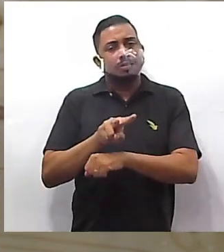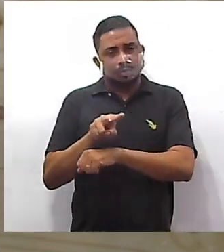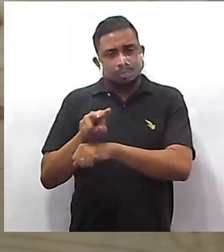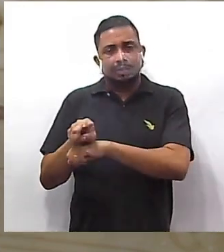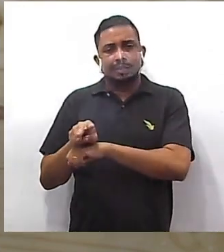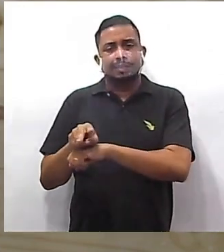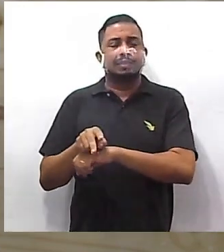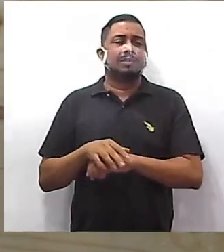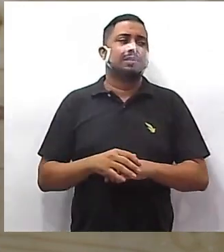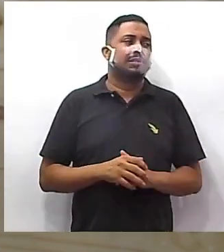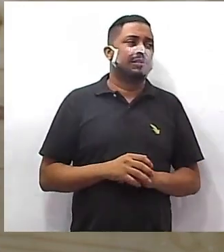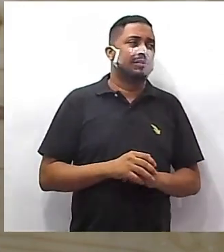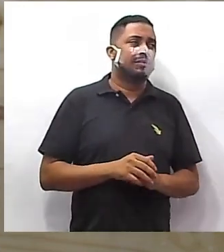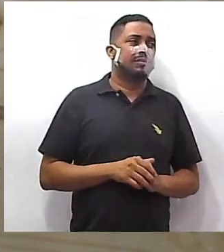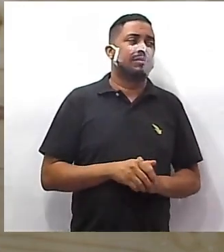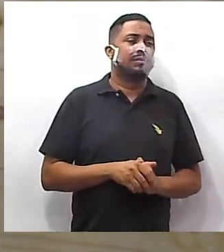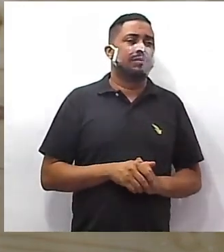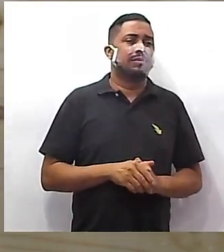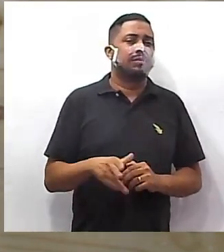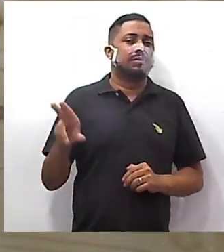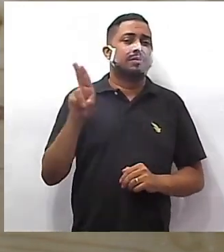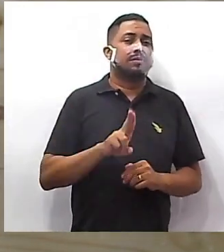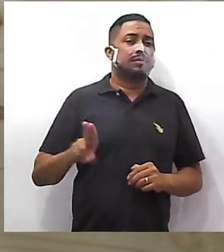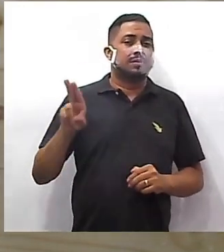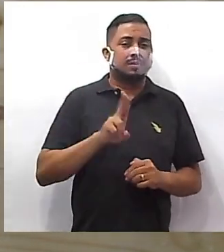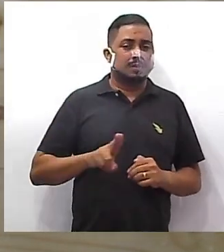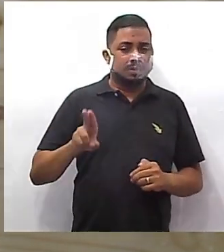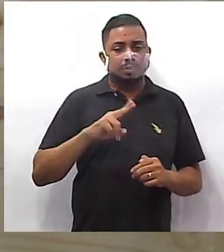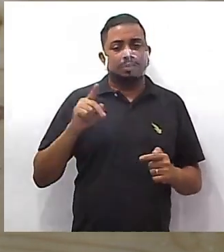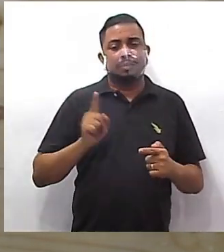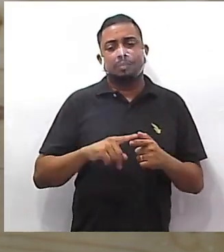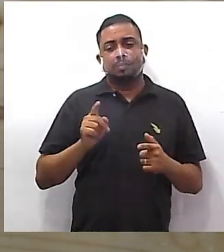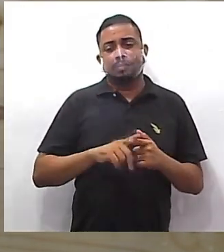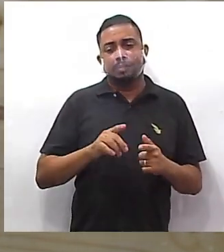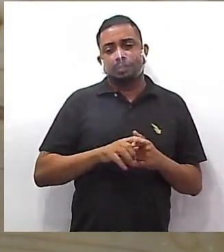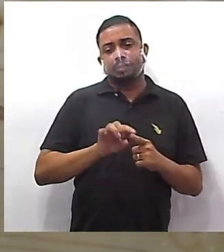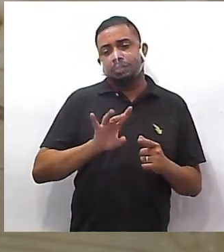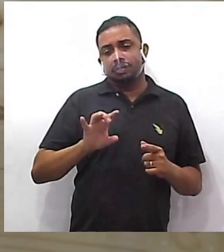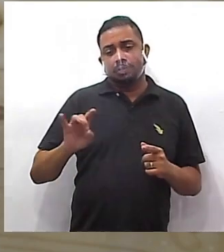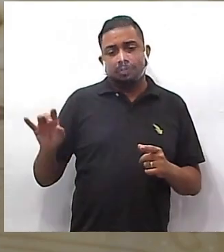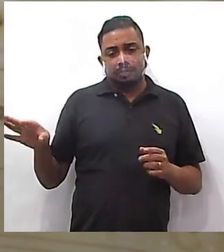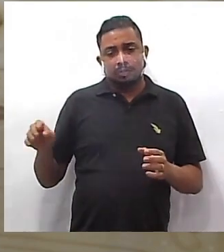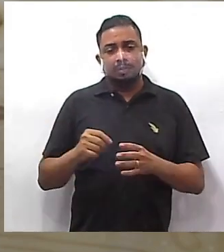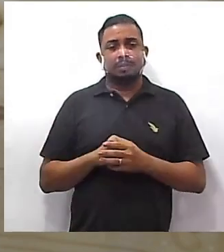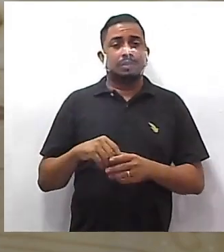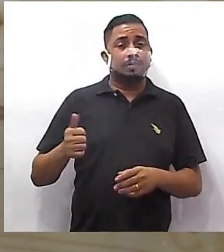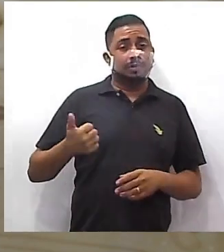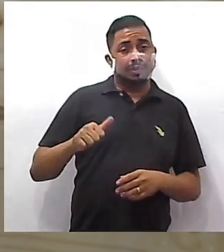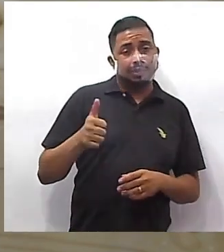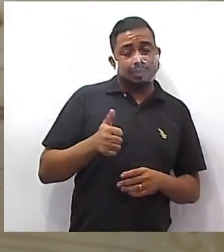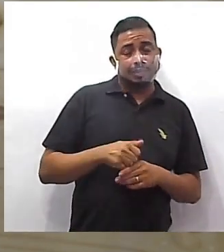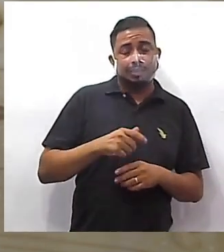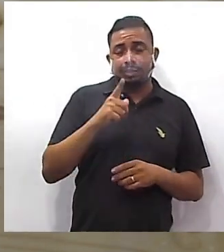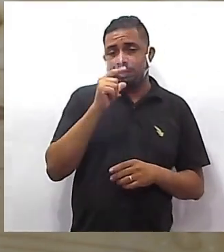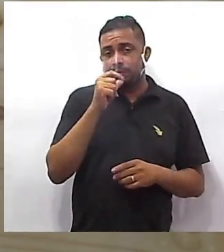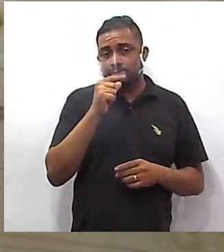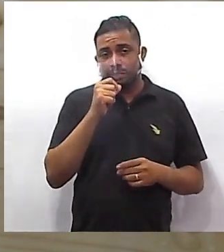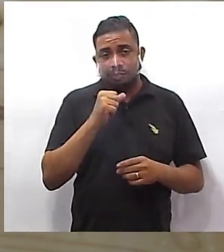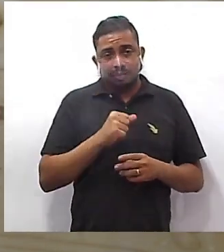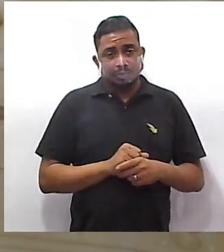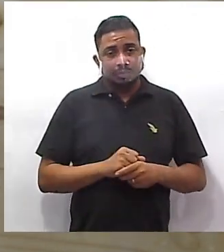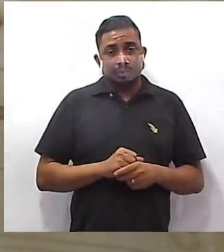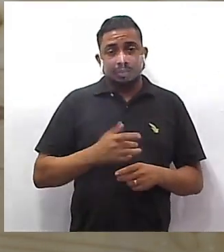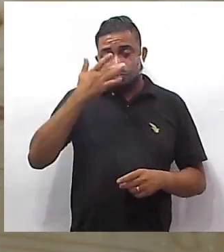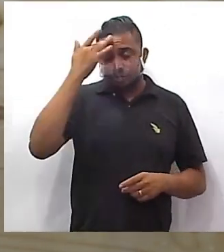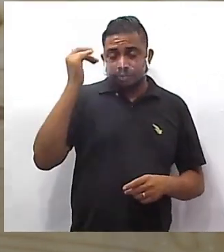tá? O uso de copo individual e monitoramento da qualidade da água que o funcionário